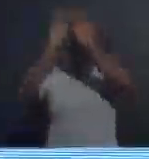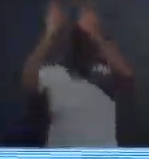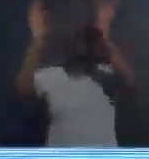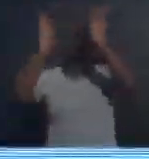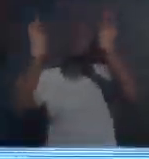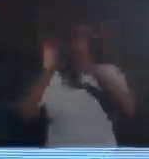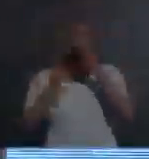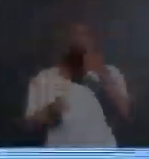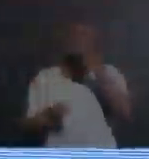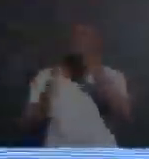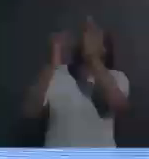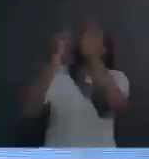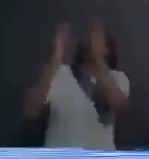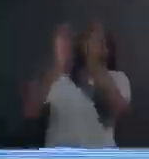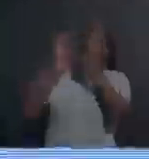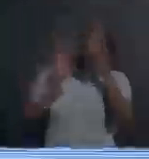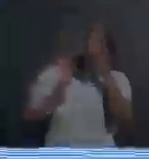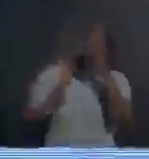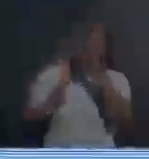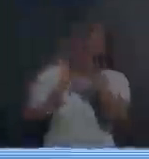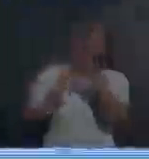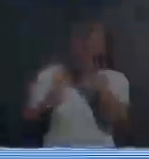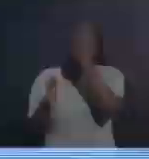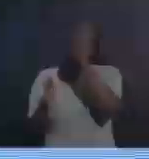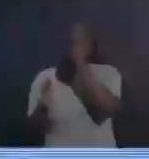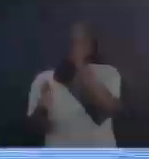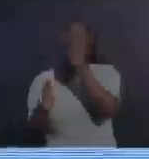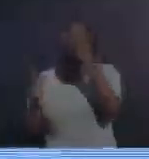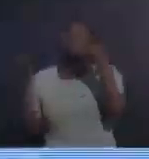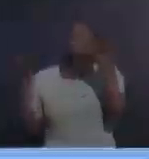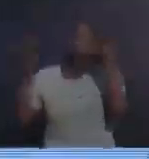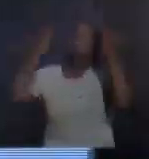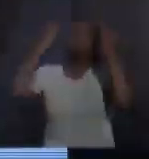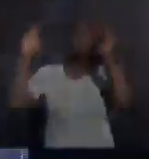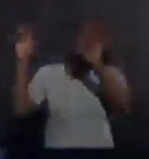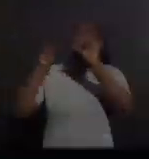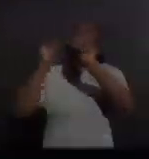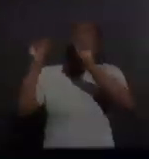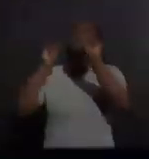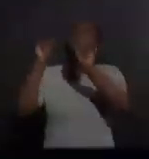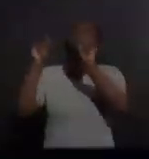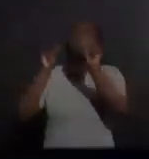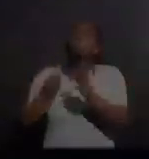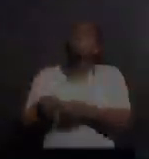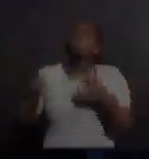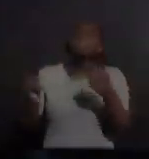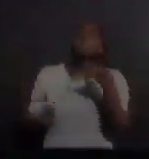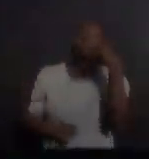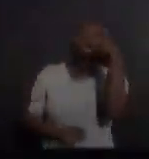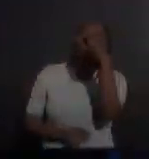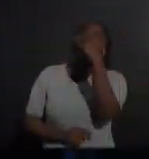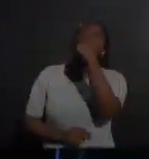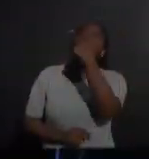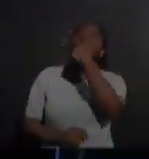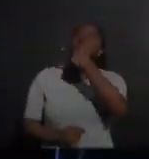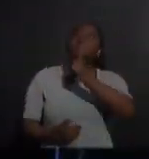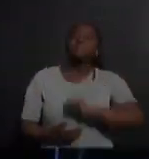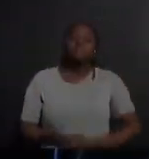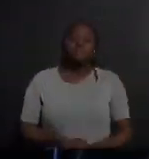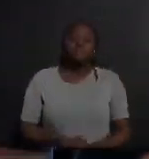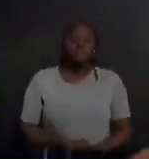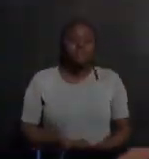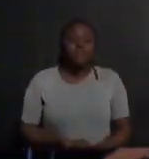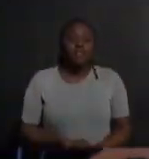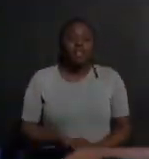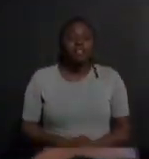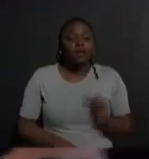falar, ah lá Jesus, está com formato, não sei, de que é. Mas é que bonito. Avivamento é